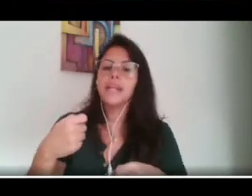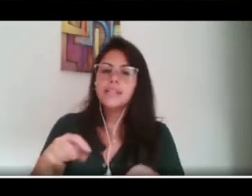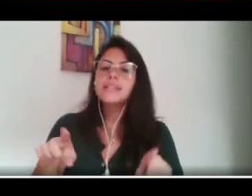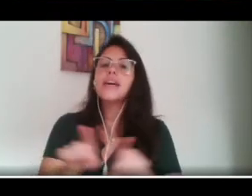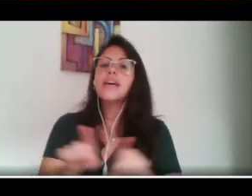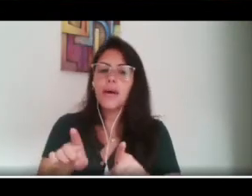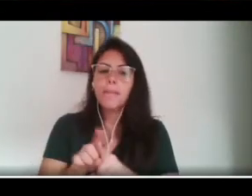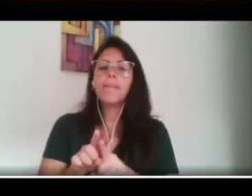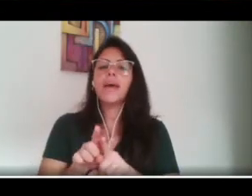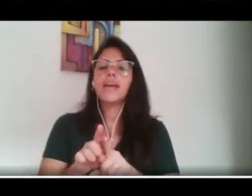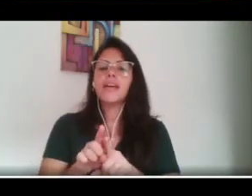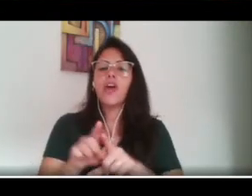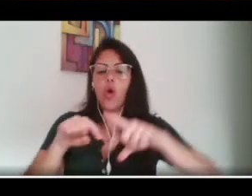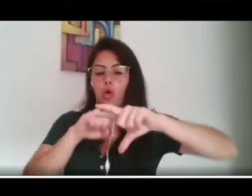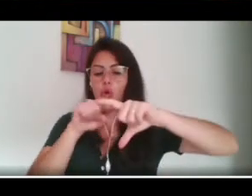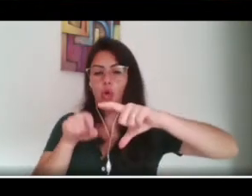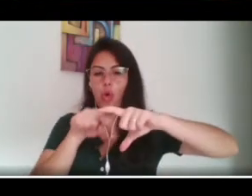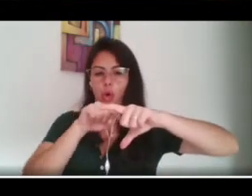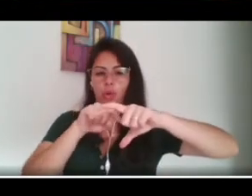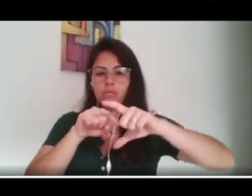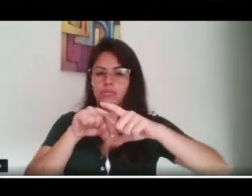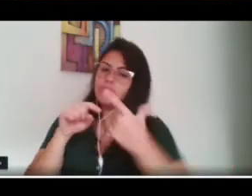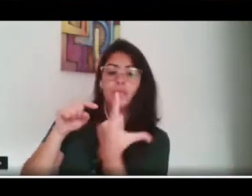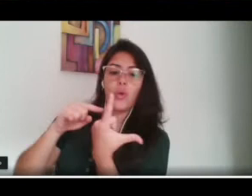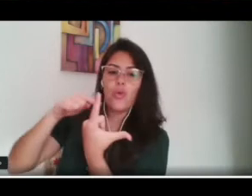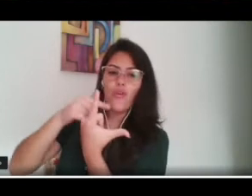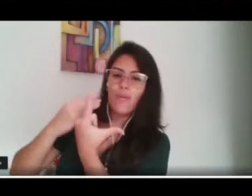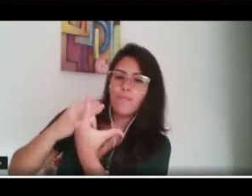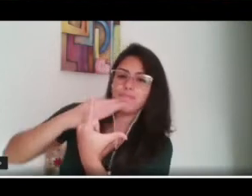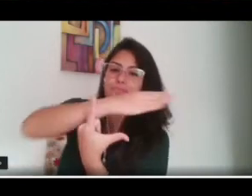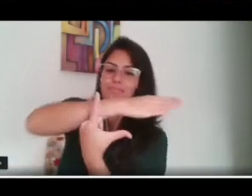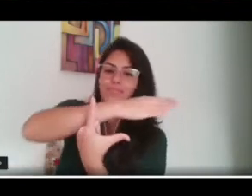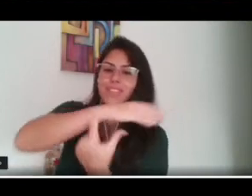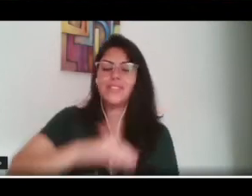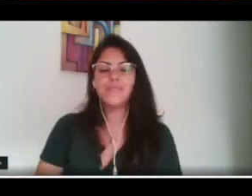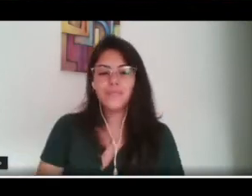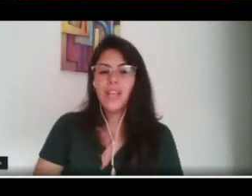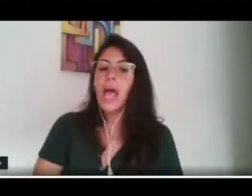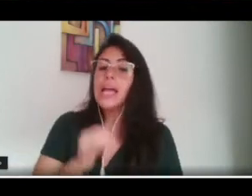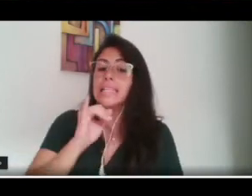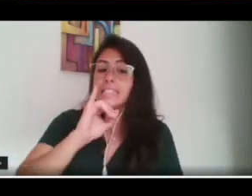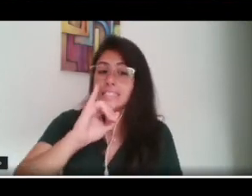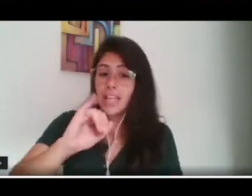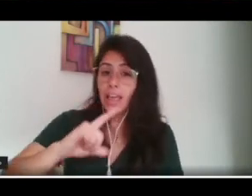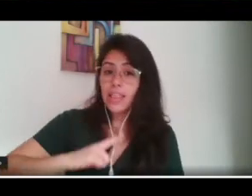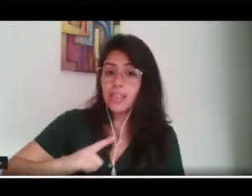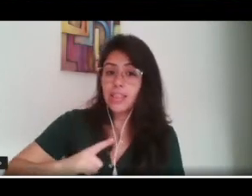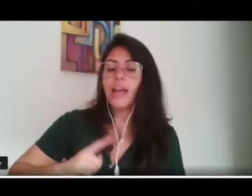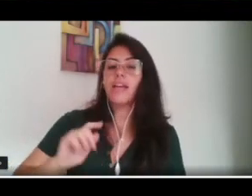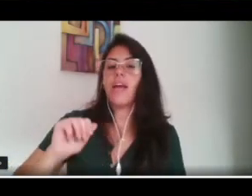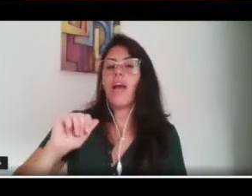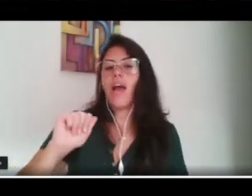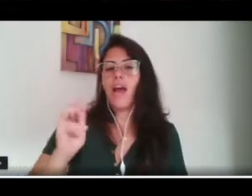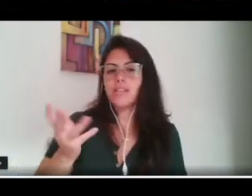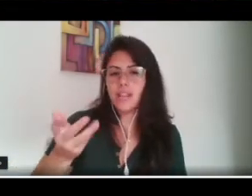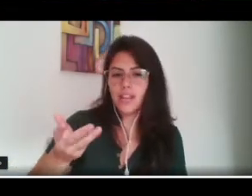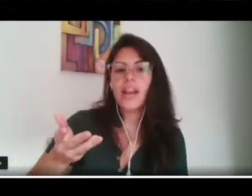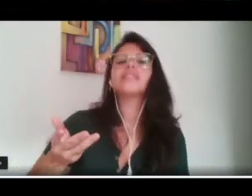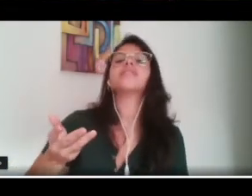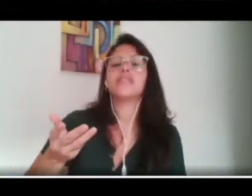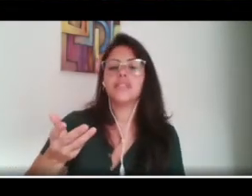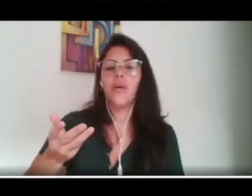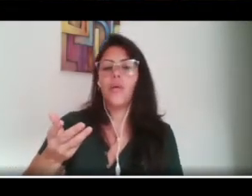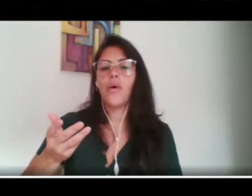né? E, de novo, se você tiver uma aceleração perpendicular à velocidade, isso quer dizer que você